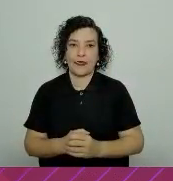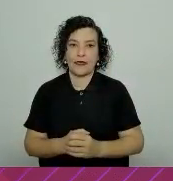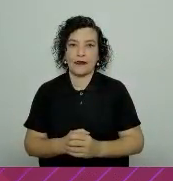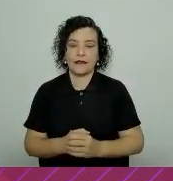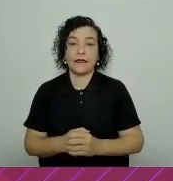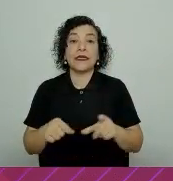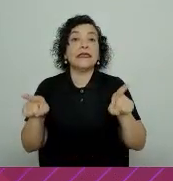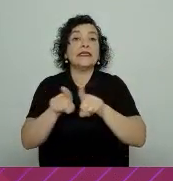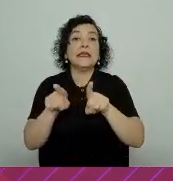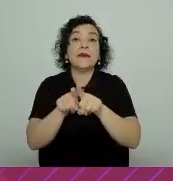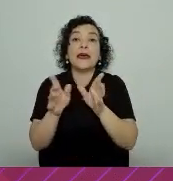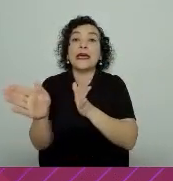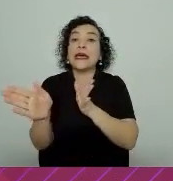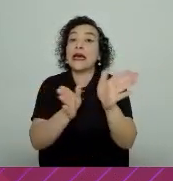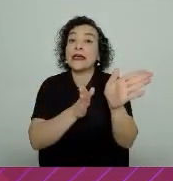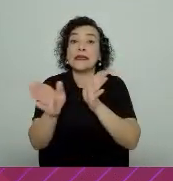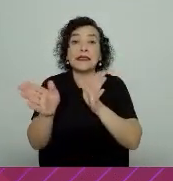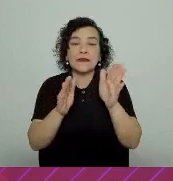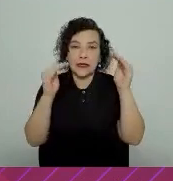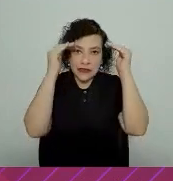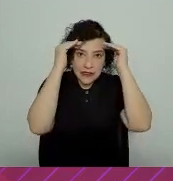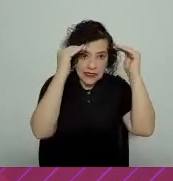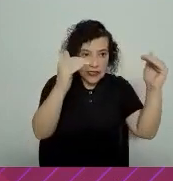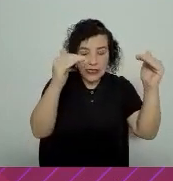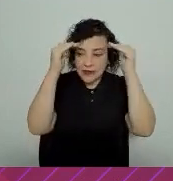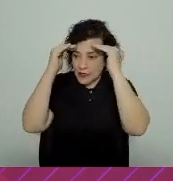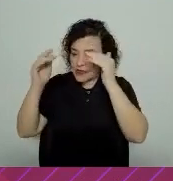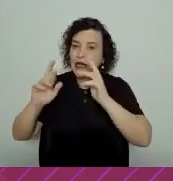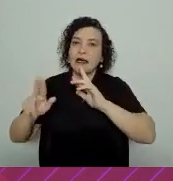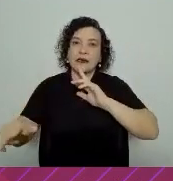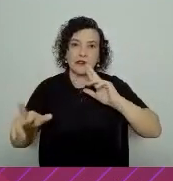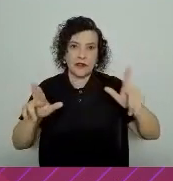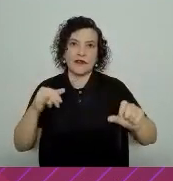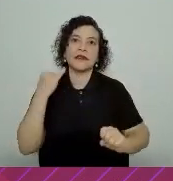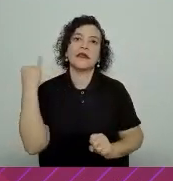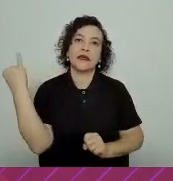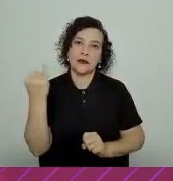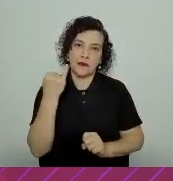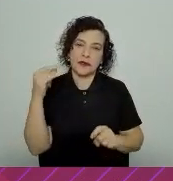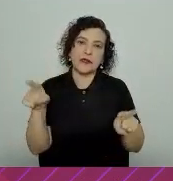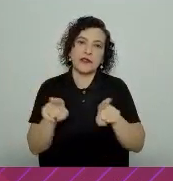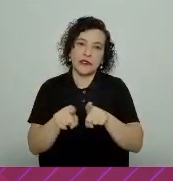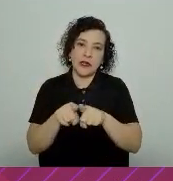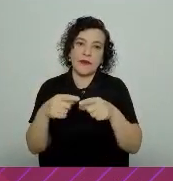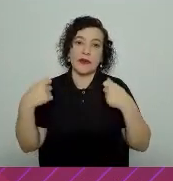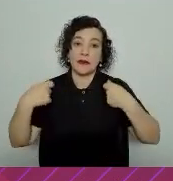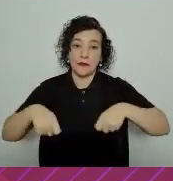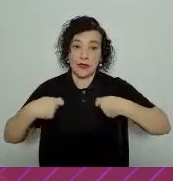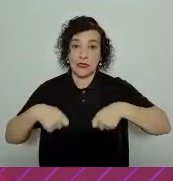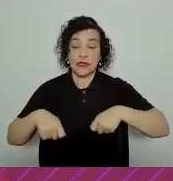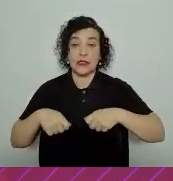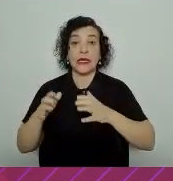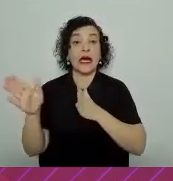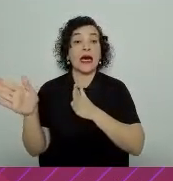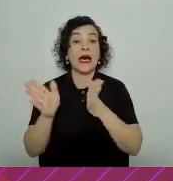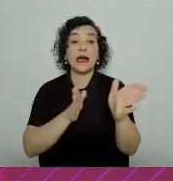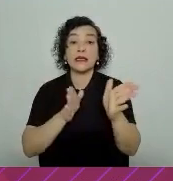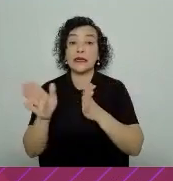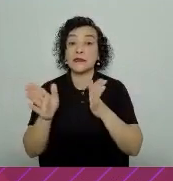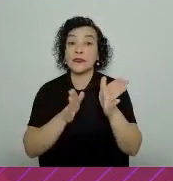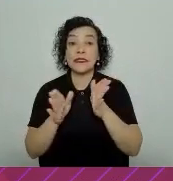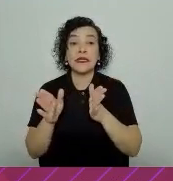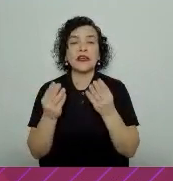acessibilidade é outro tópico importante para a gente pensar então assim acessibilidade a gente tem que